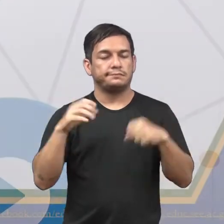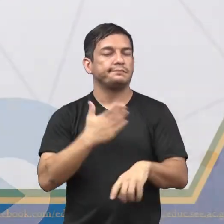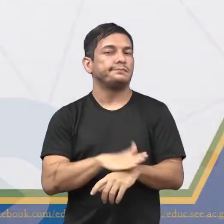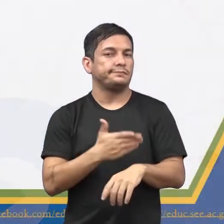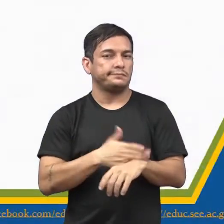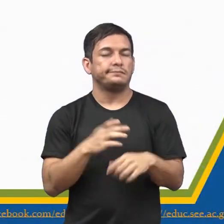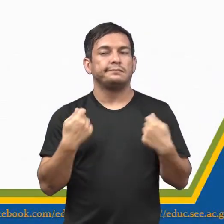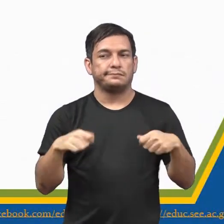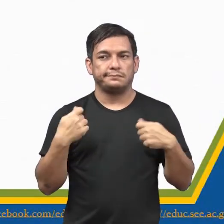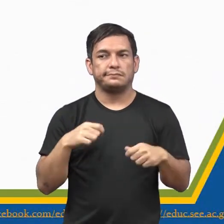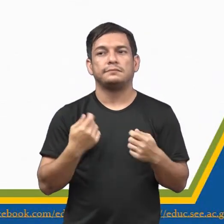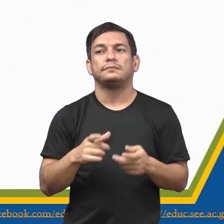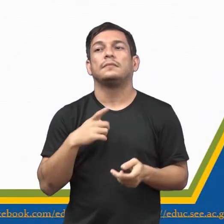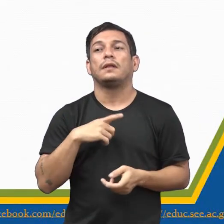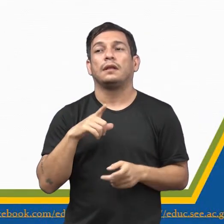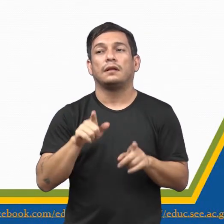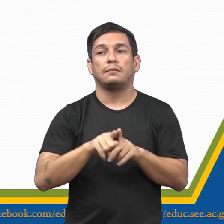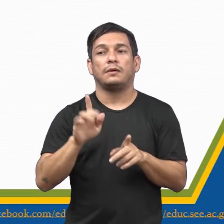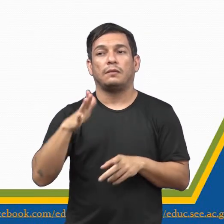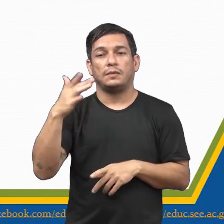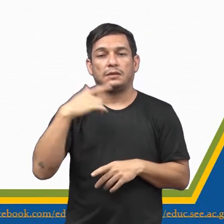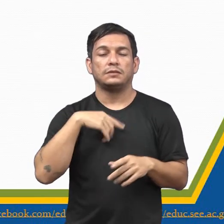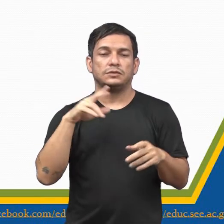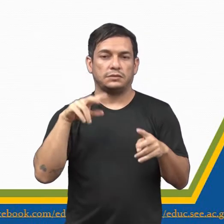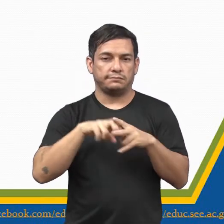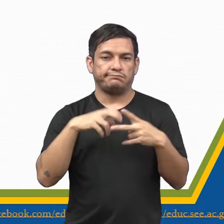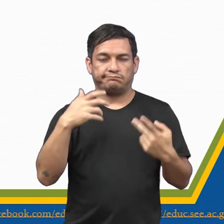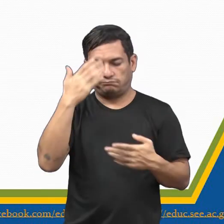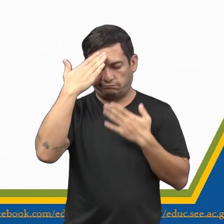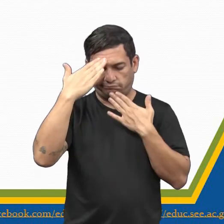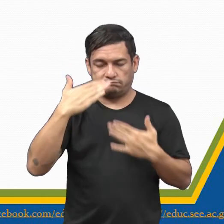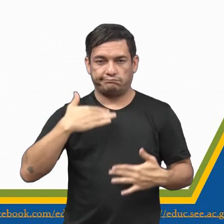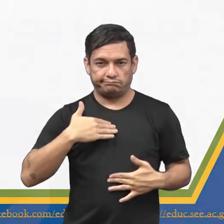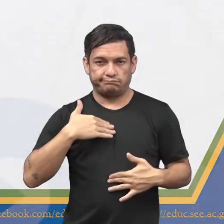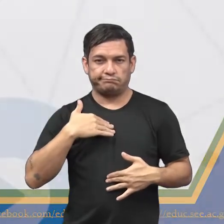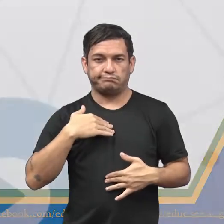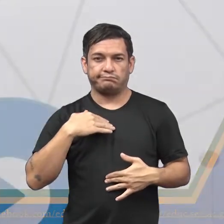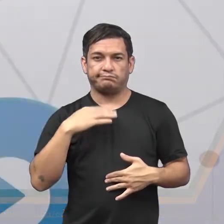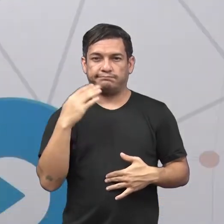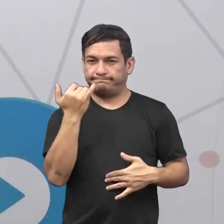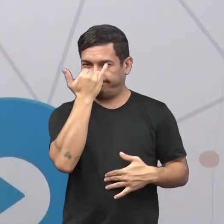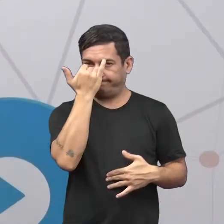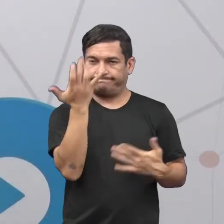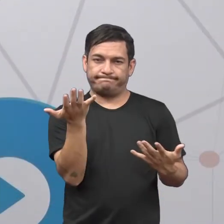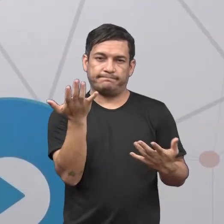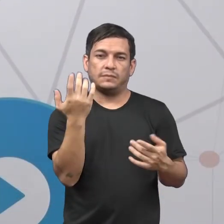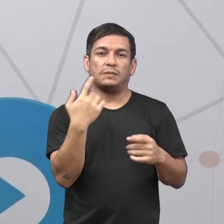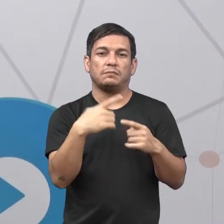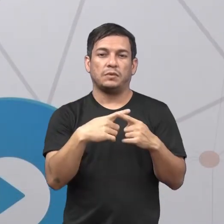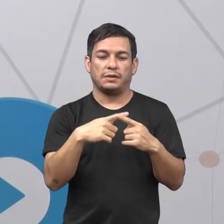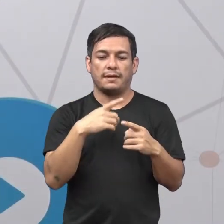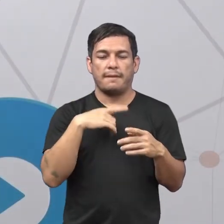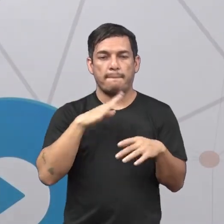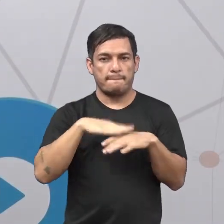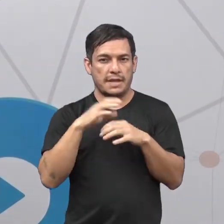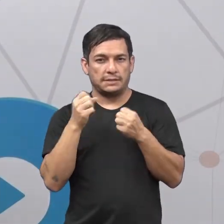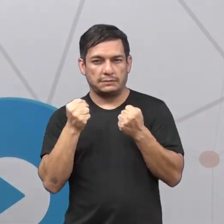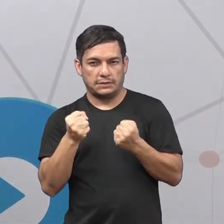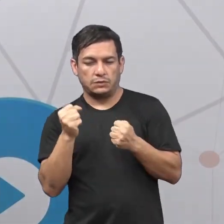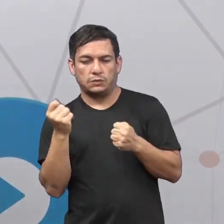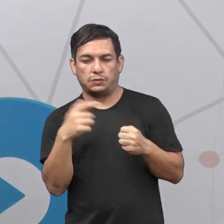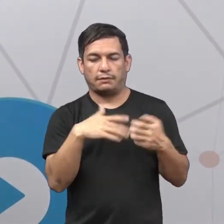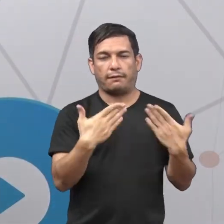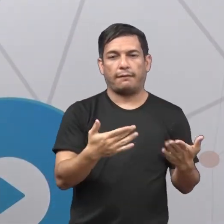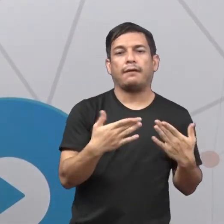praticar. Há um aumento no risco de lesões, né? Por ela ser um pouco mais intensa do que a leve, o risco